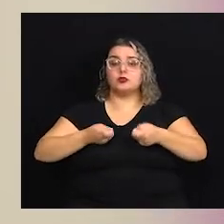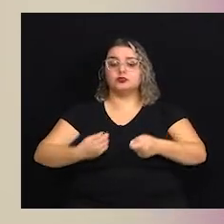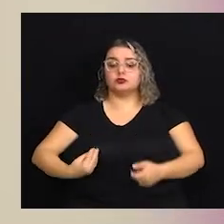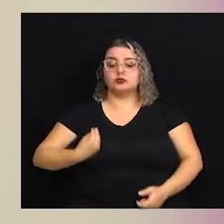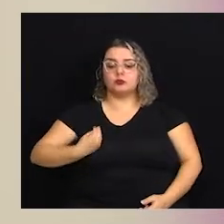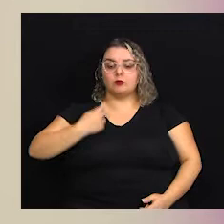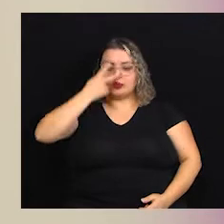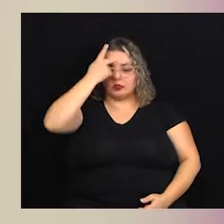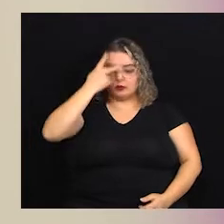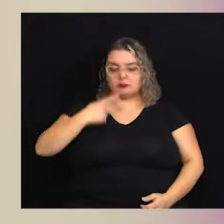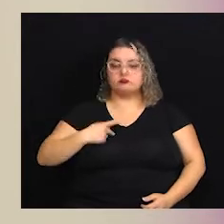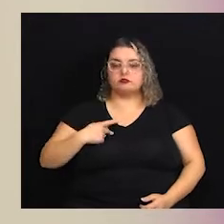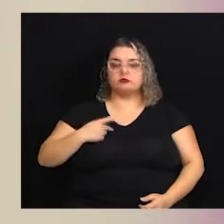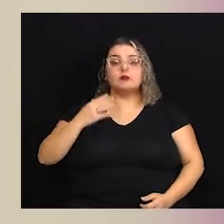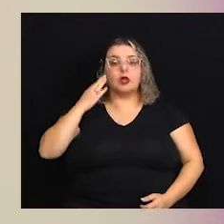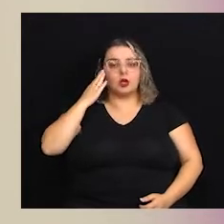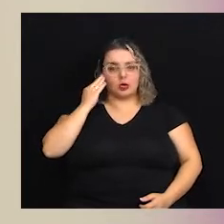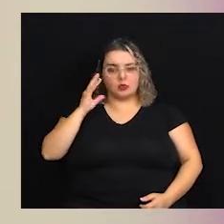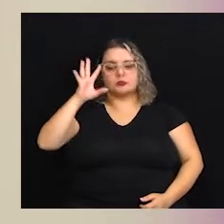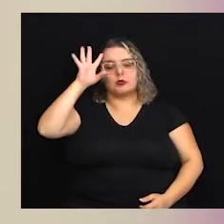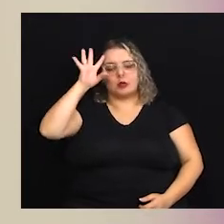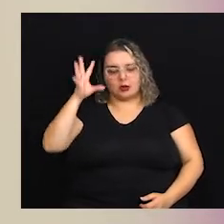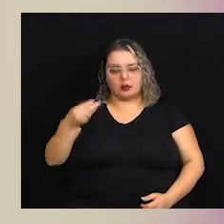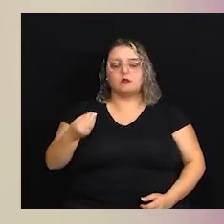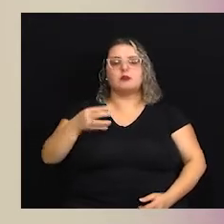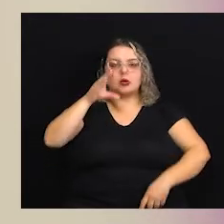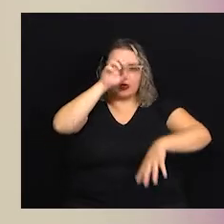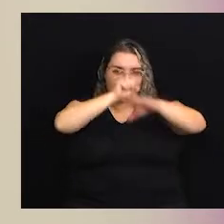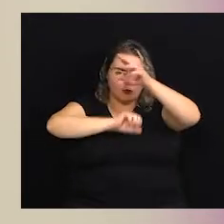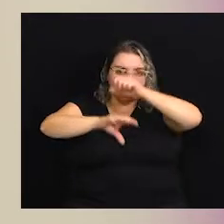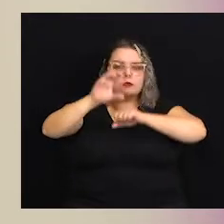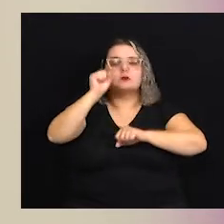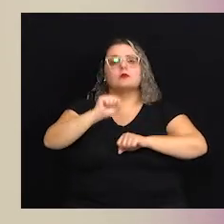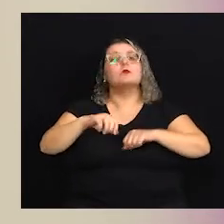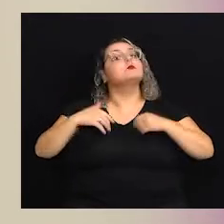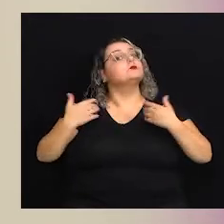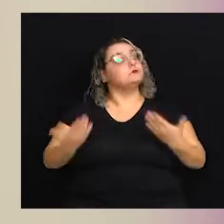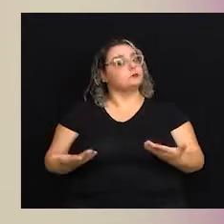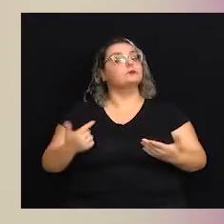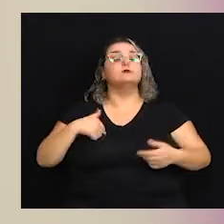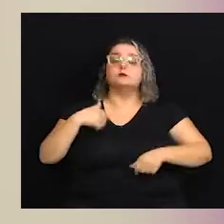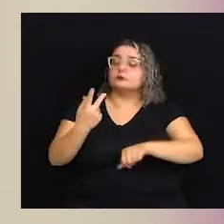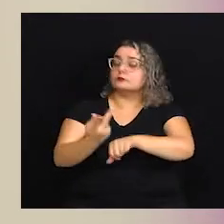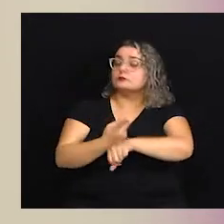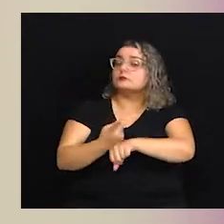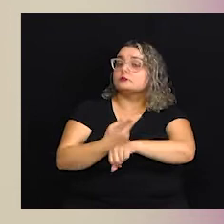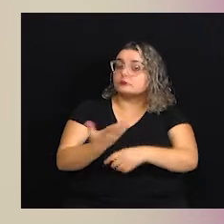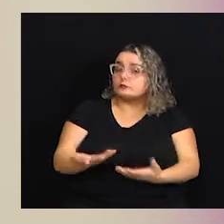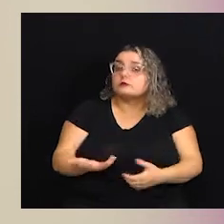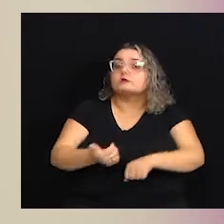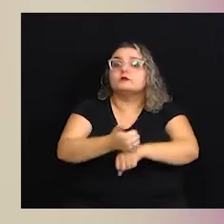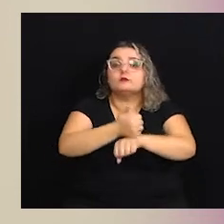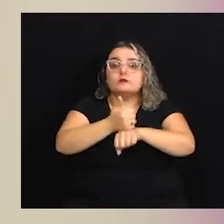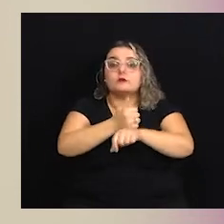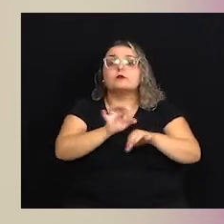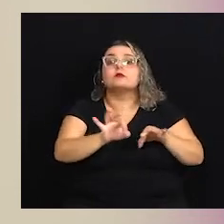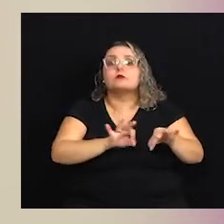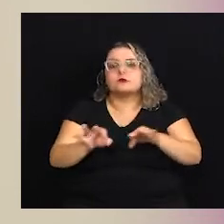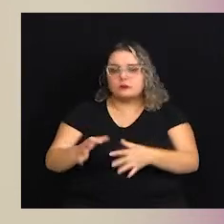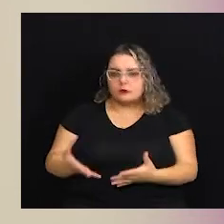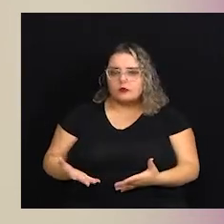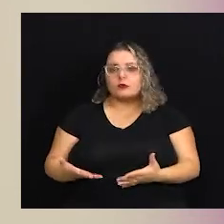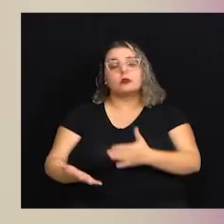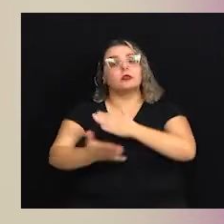vida dela. Ou seja, eu sei, eu compreendi, eu aprendi, então eu vou buscar um profissional